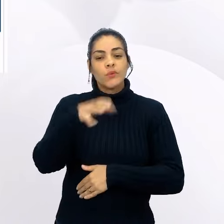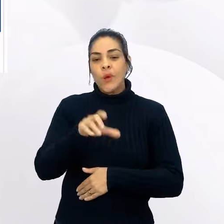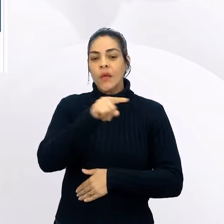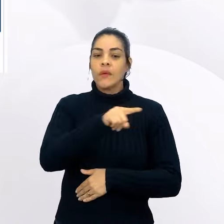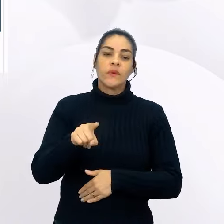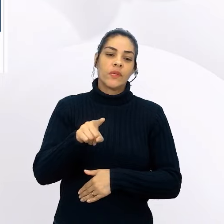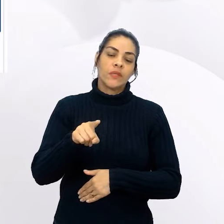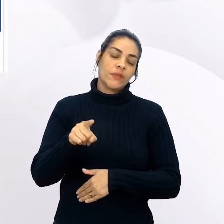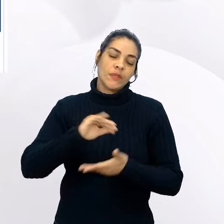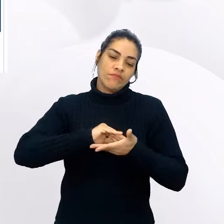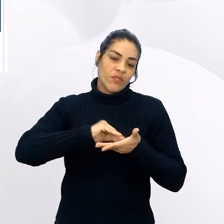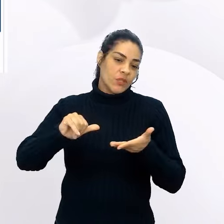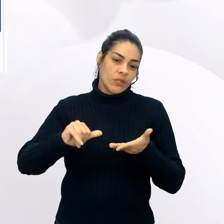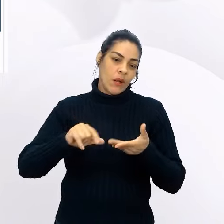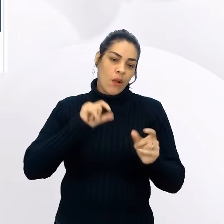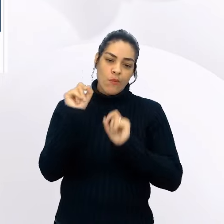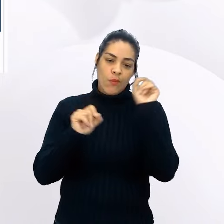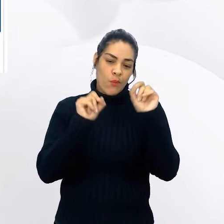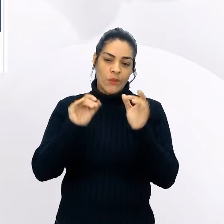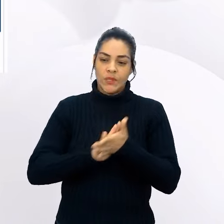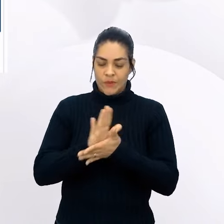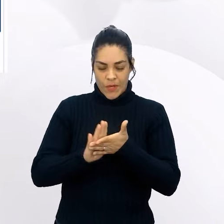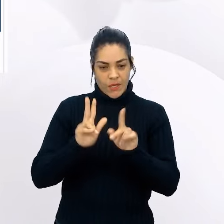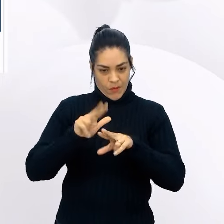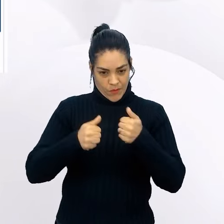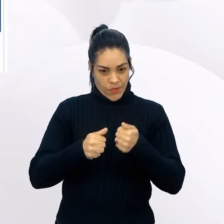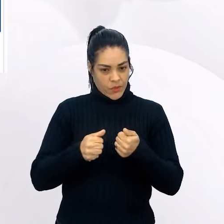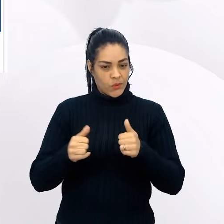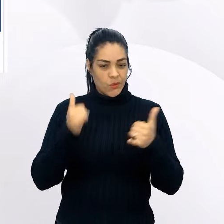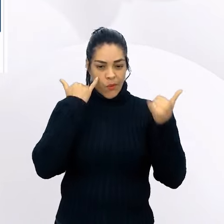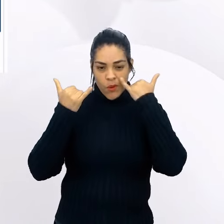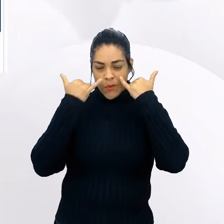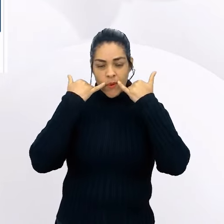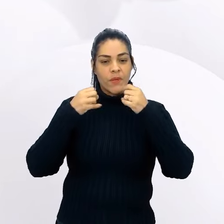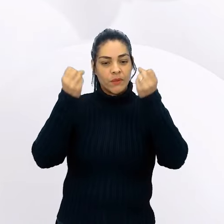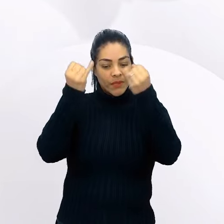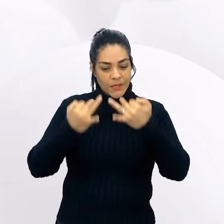desclassificado por nenhum motivo. Então a gente passa aqui as informações para vocês.